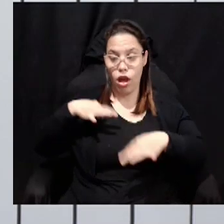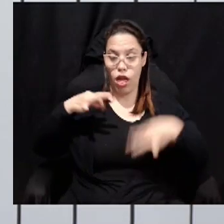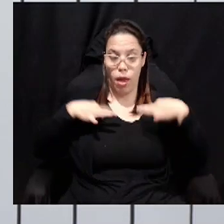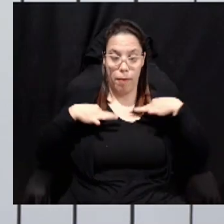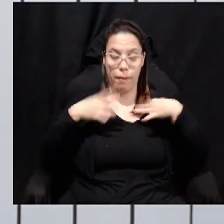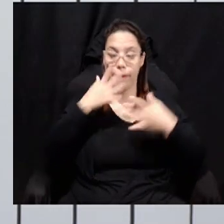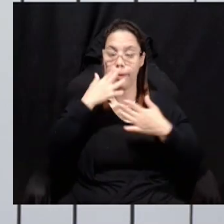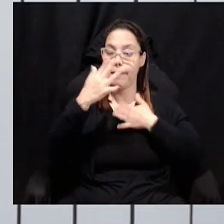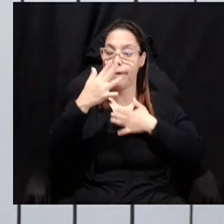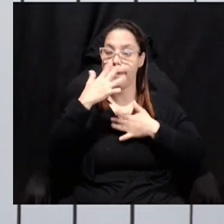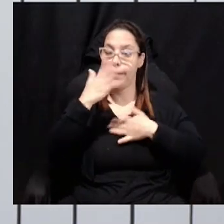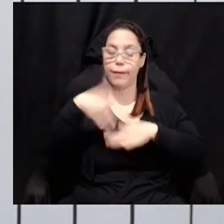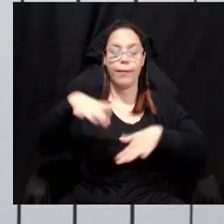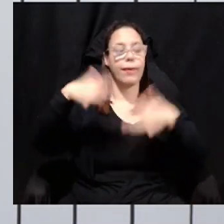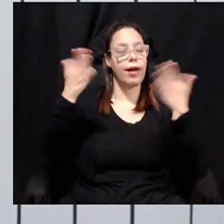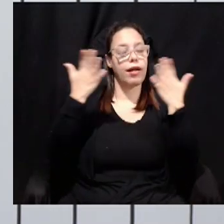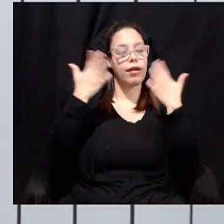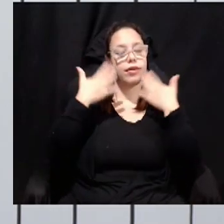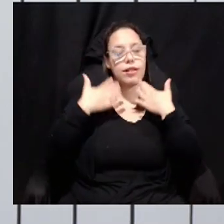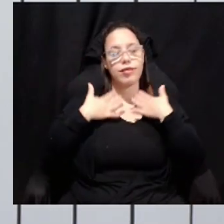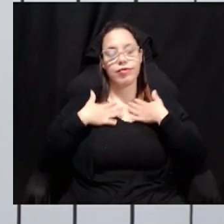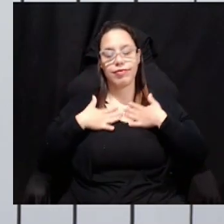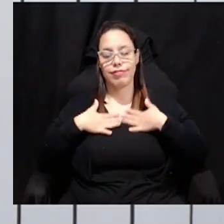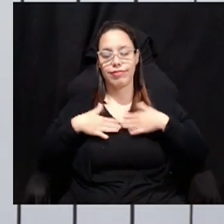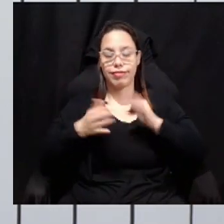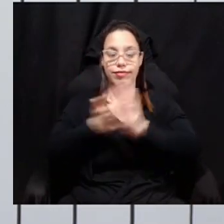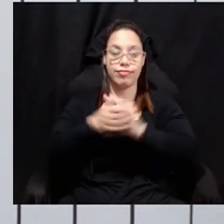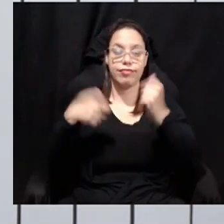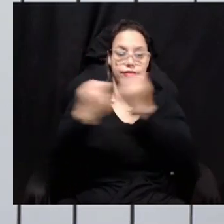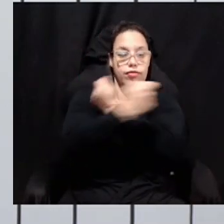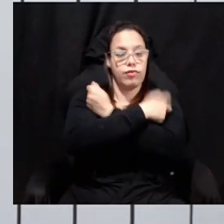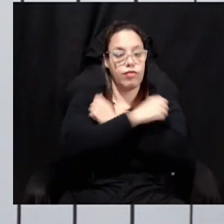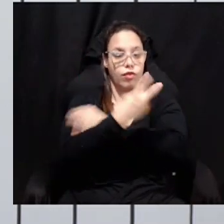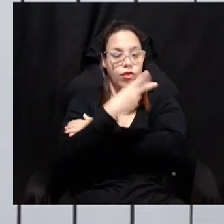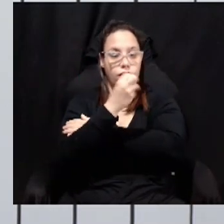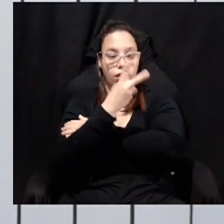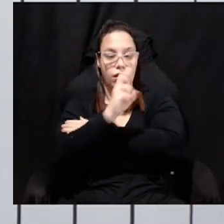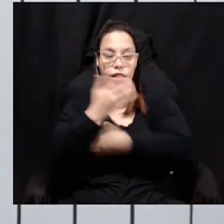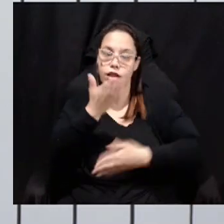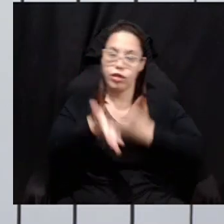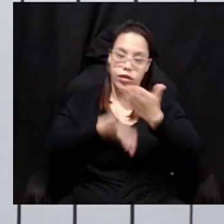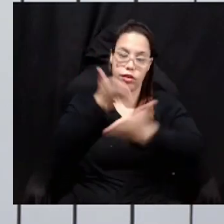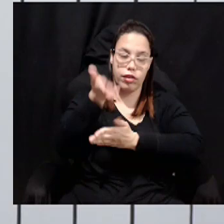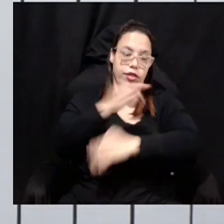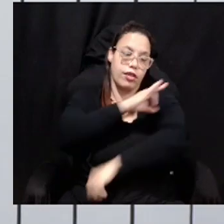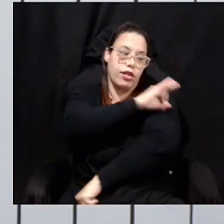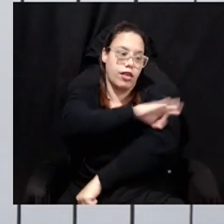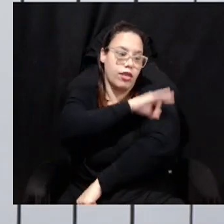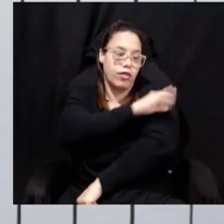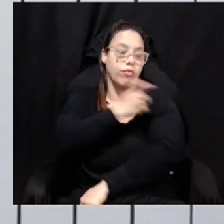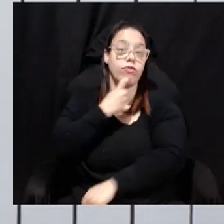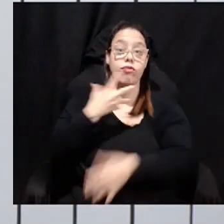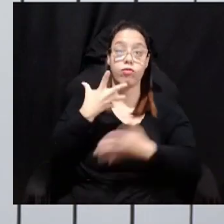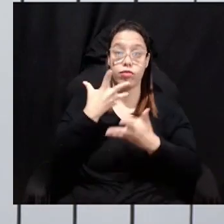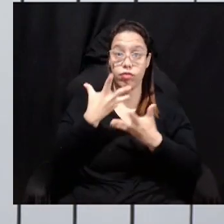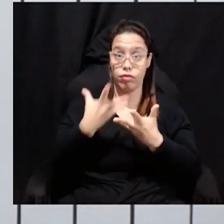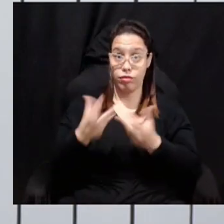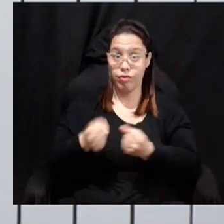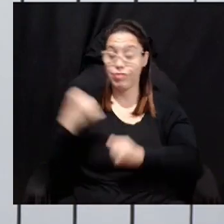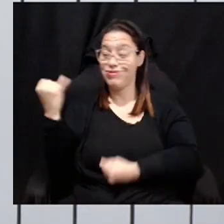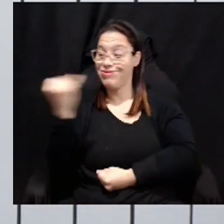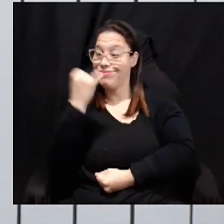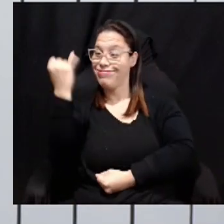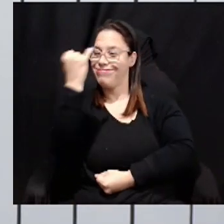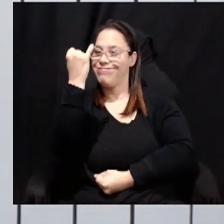Mais Calor, a campanha do agasalho de 2025, promovida pela Prefeitura de Campinas, ganhou um reforço importante. O